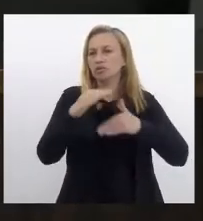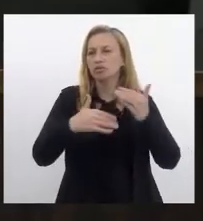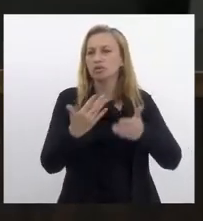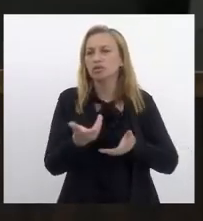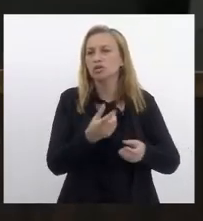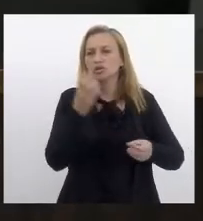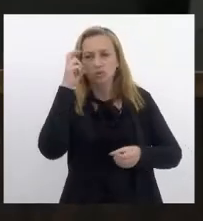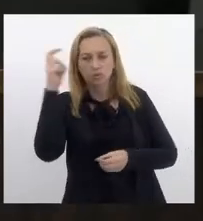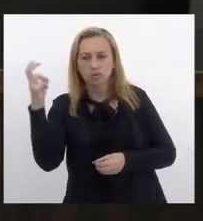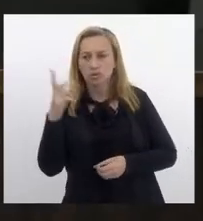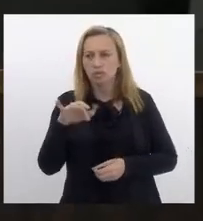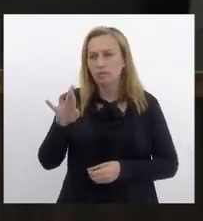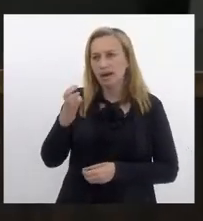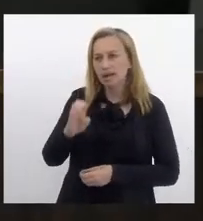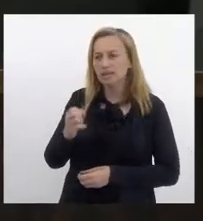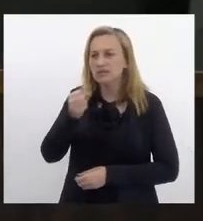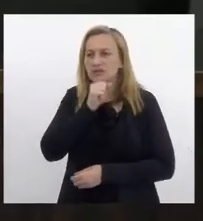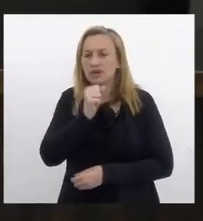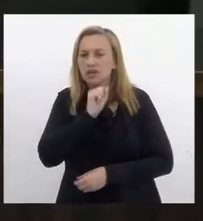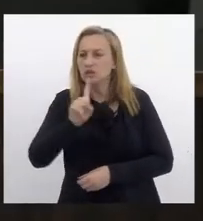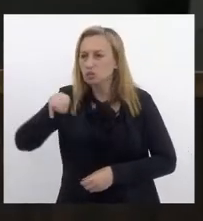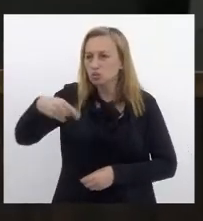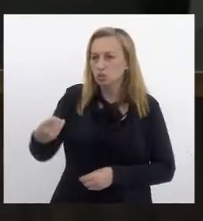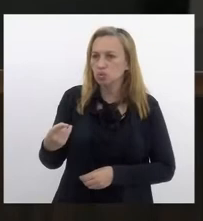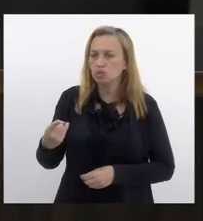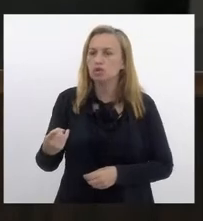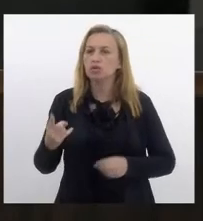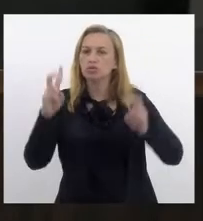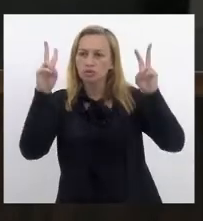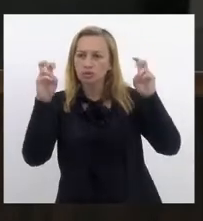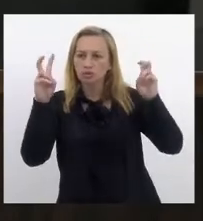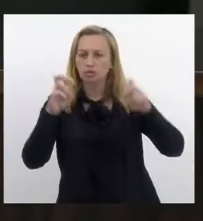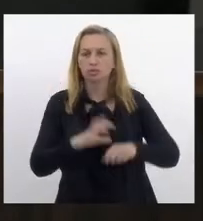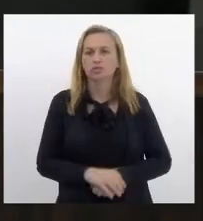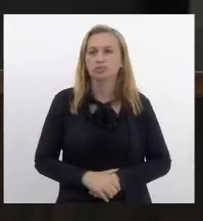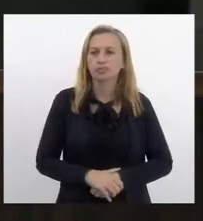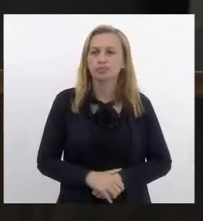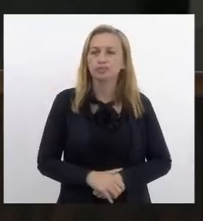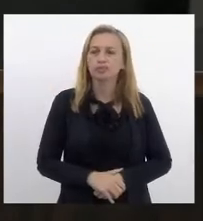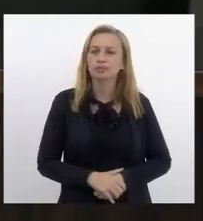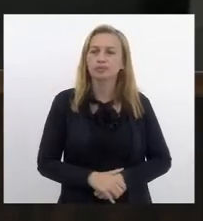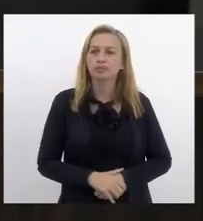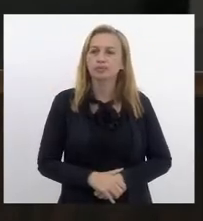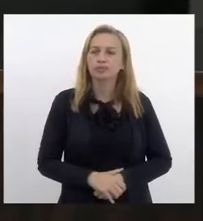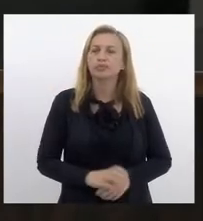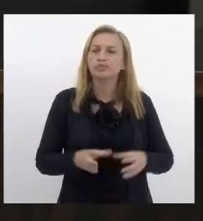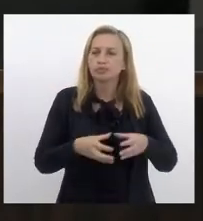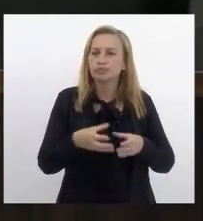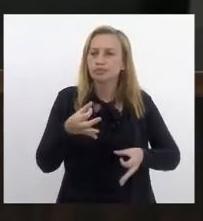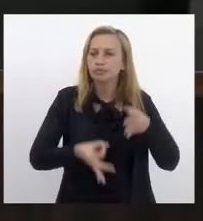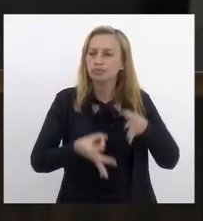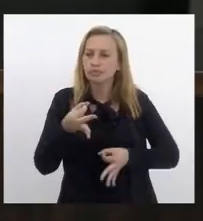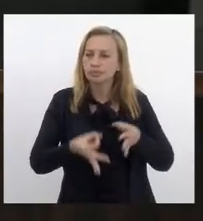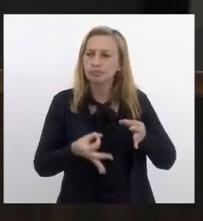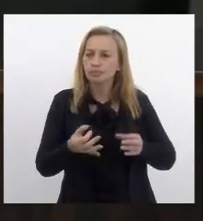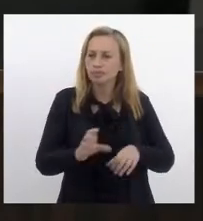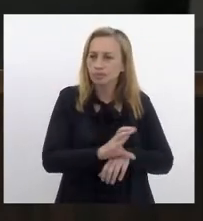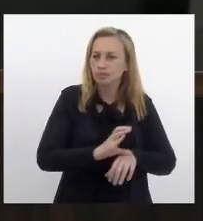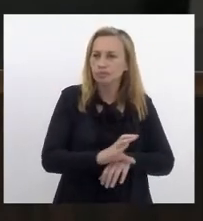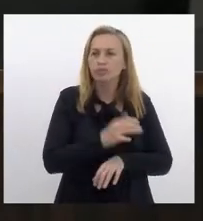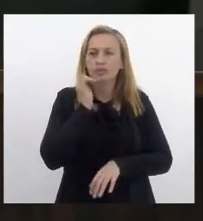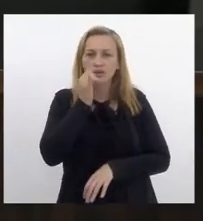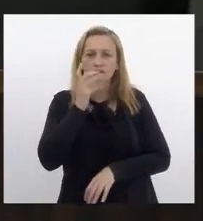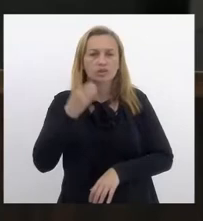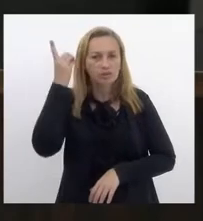Bailes das Antigas e das outras providências. Parece da parecer da Comissão de Constituição e Justiça pela condicionalidade, relator